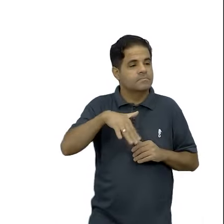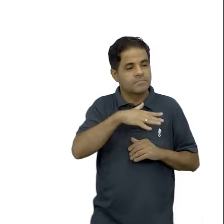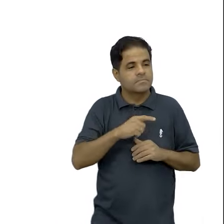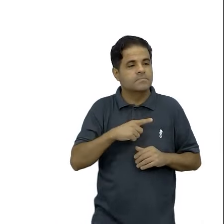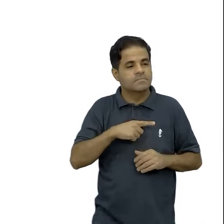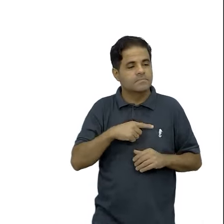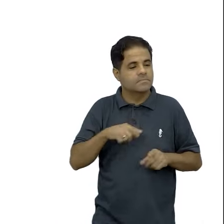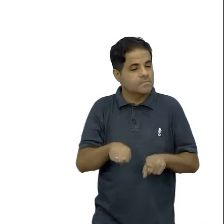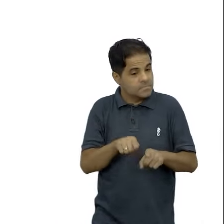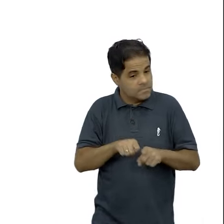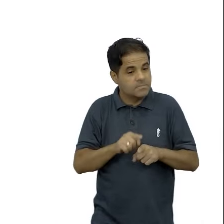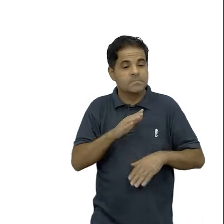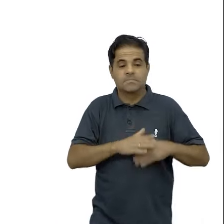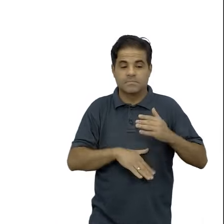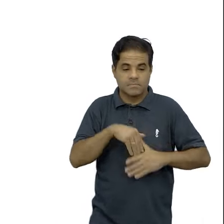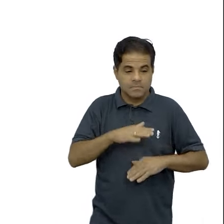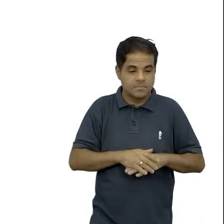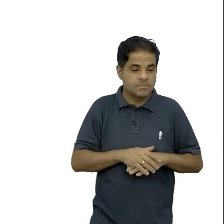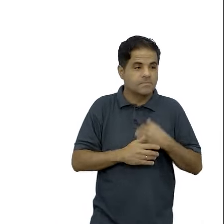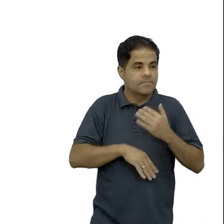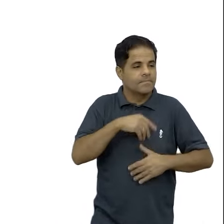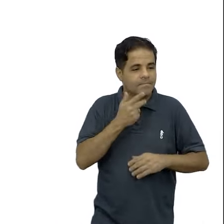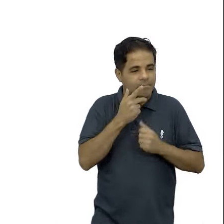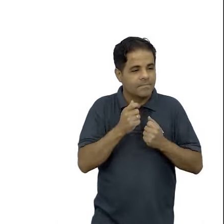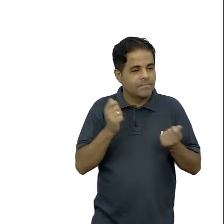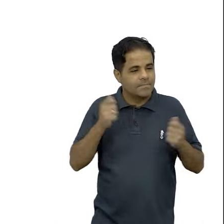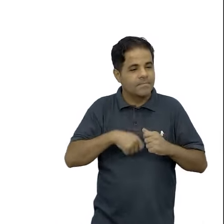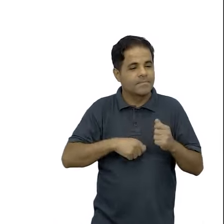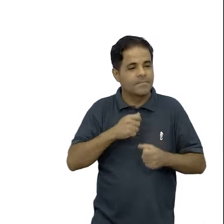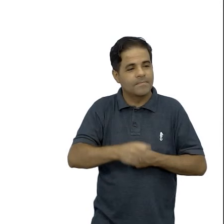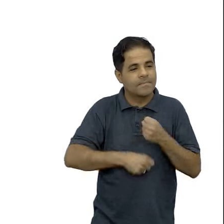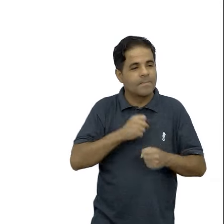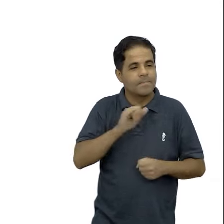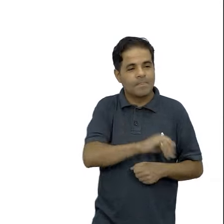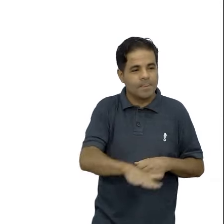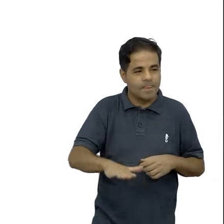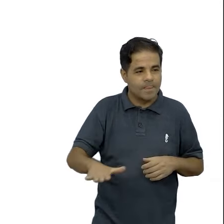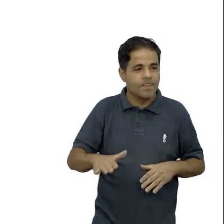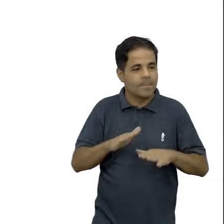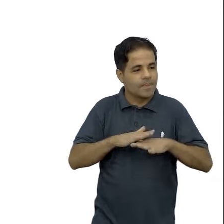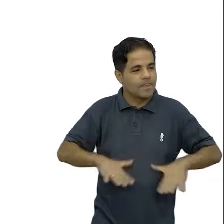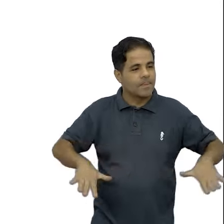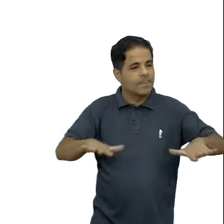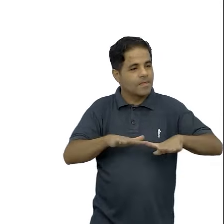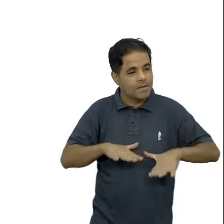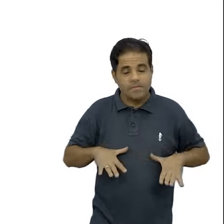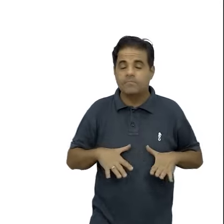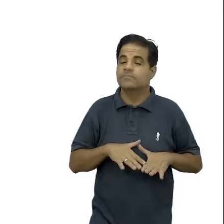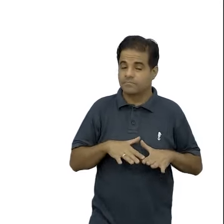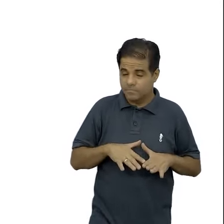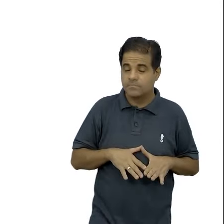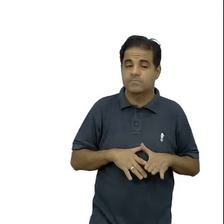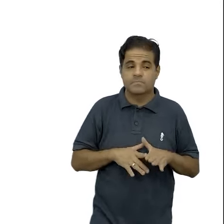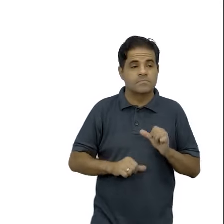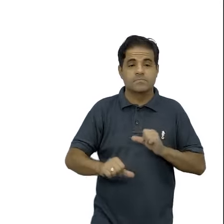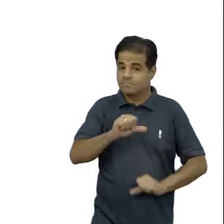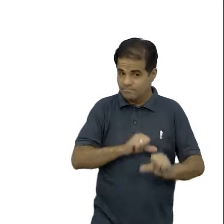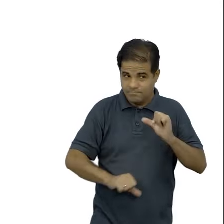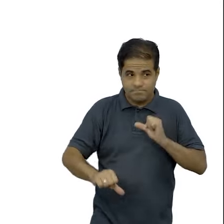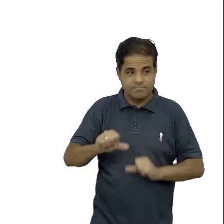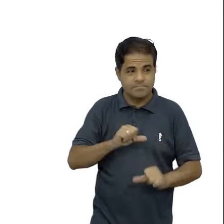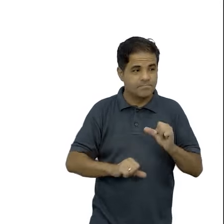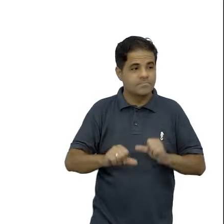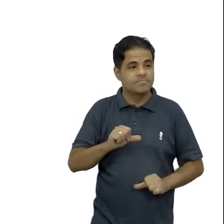e também habilidades da educação infantil, especialmente em relação a números. Então,